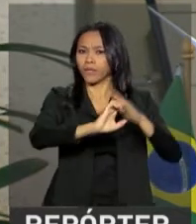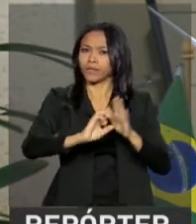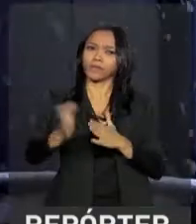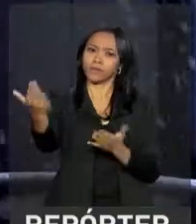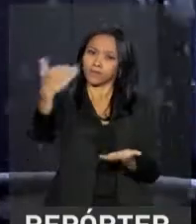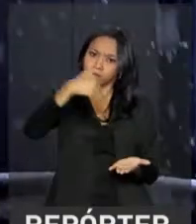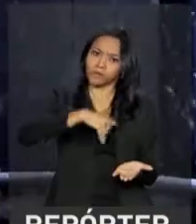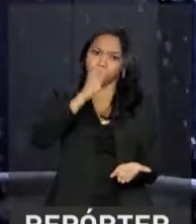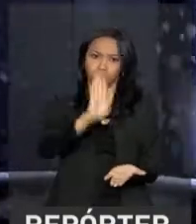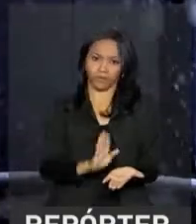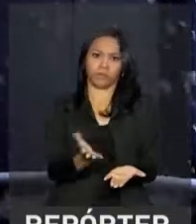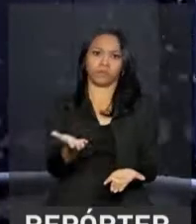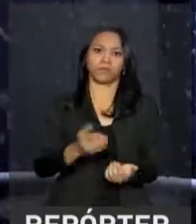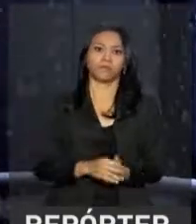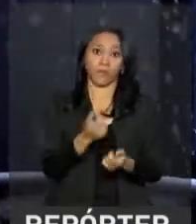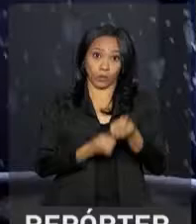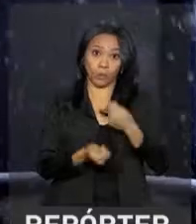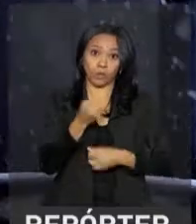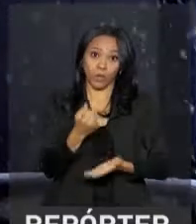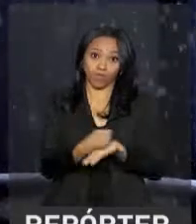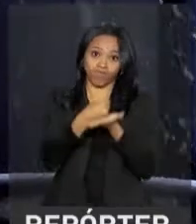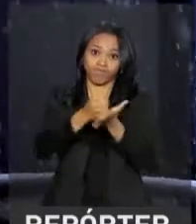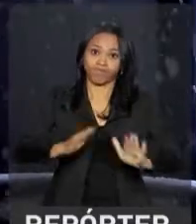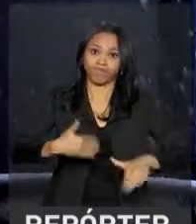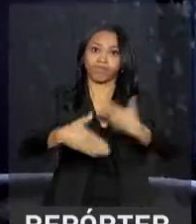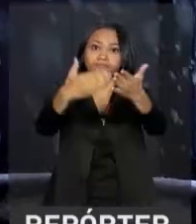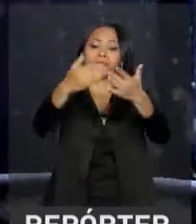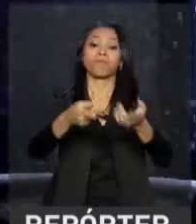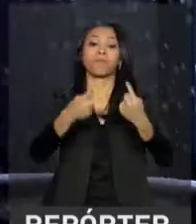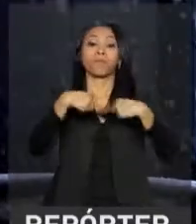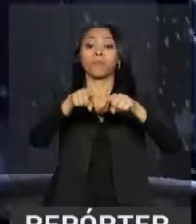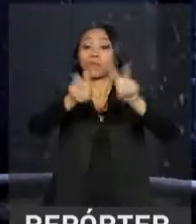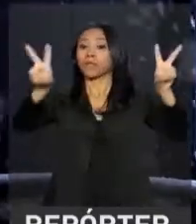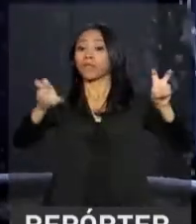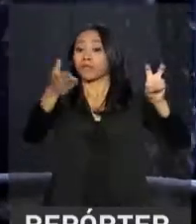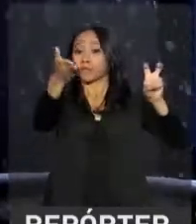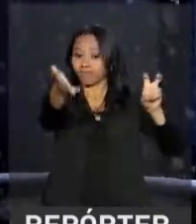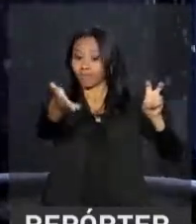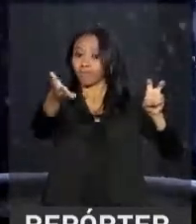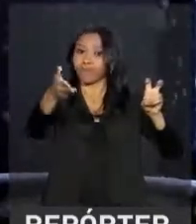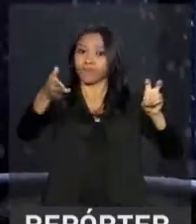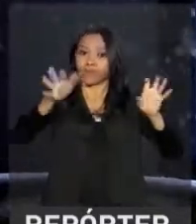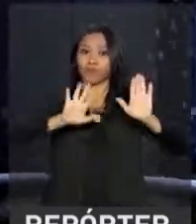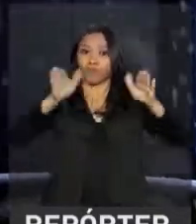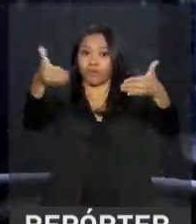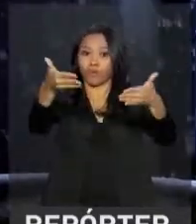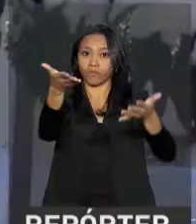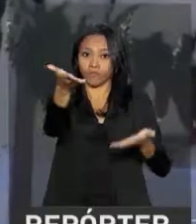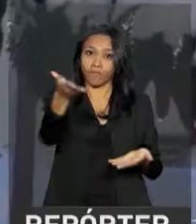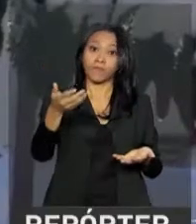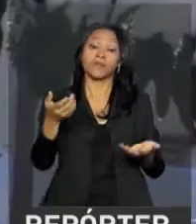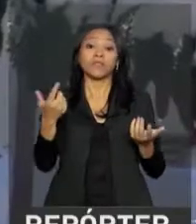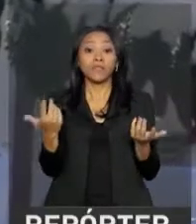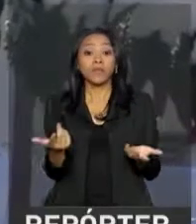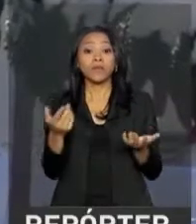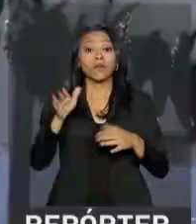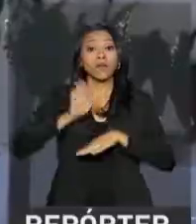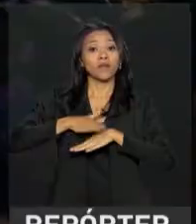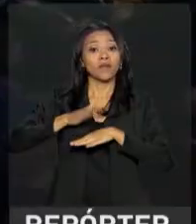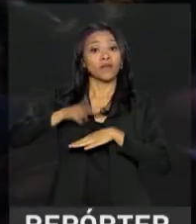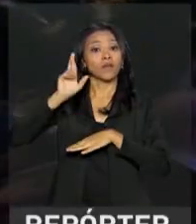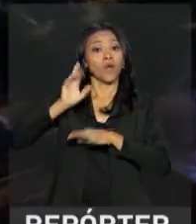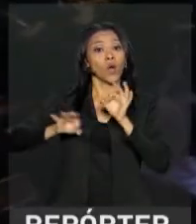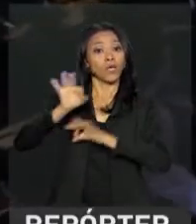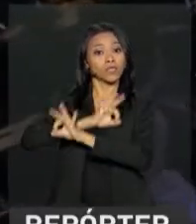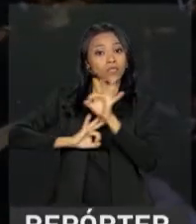neste ano o tema do fórum é criando um futuro compartilhado em um mundo dividido segundo a organização